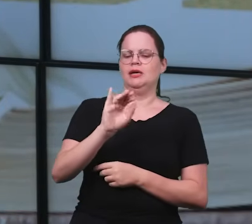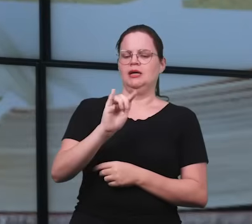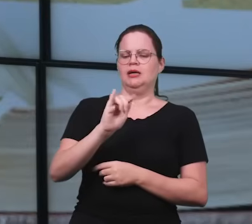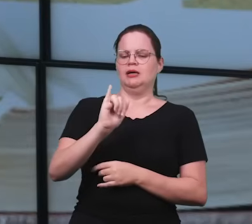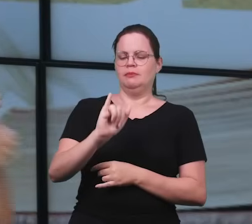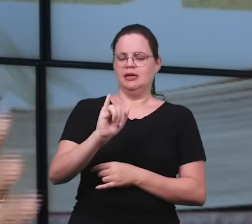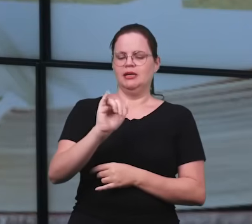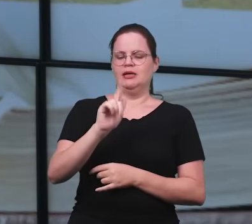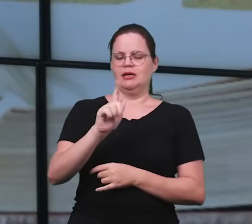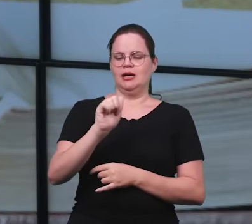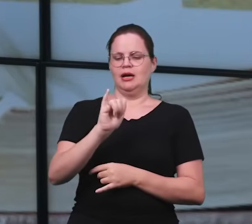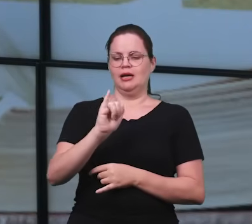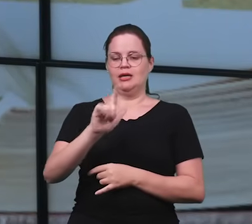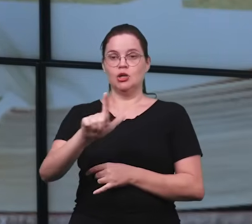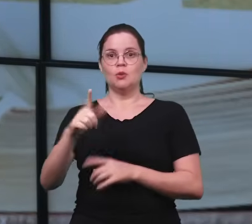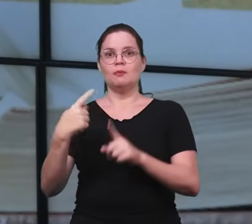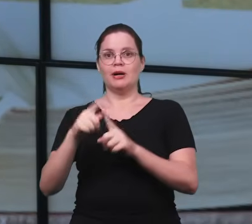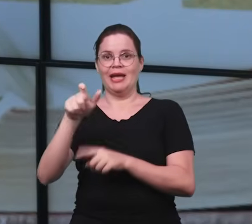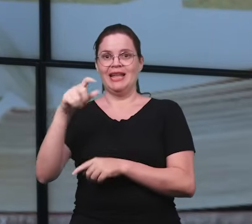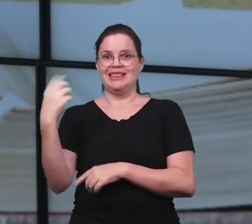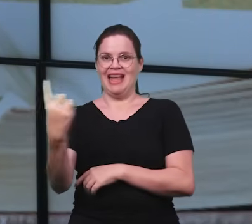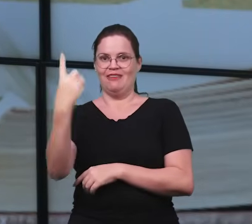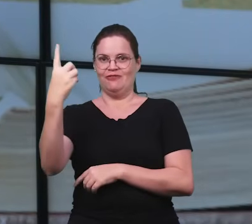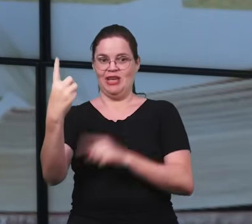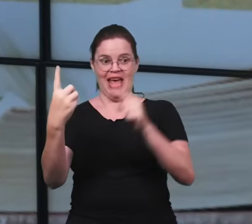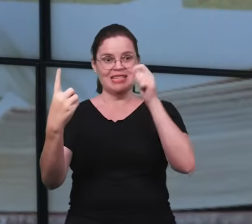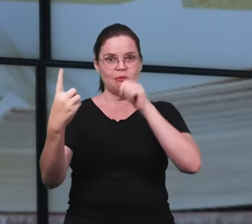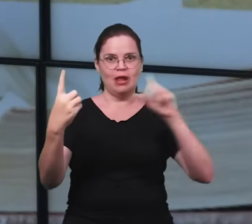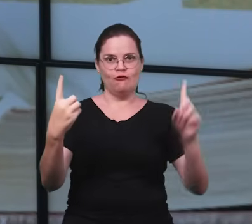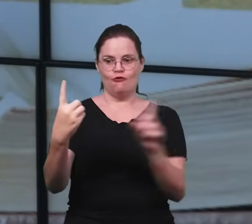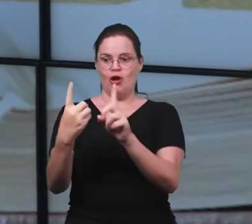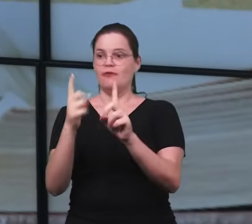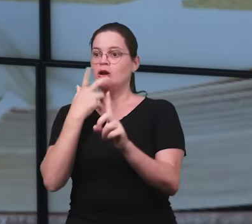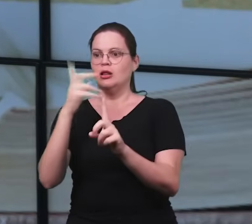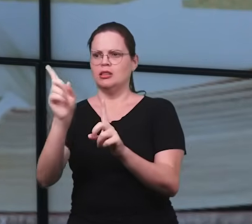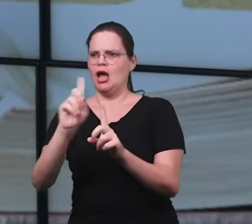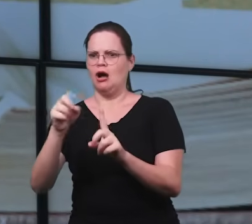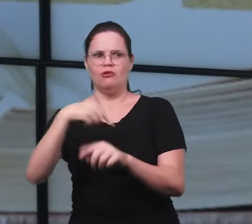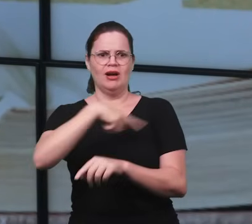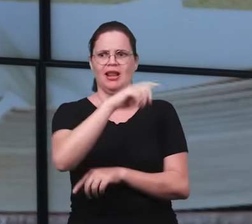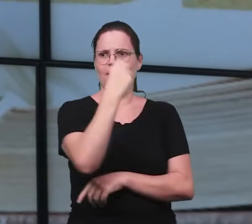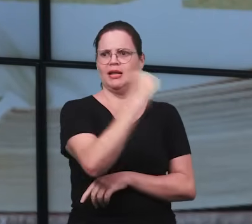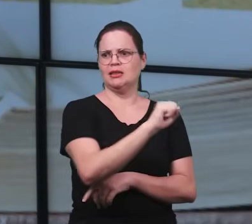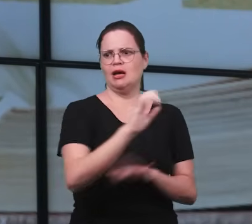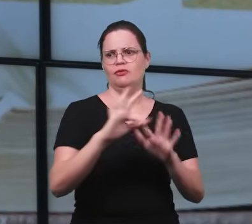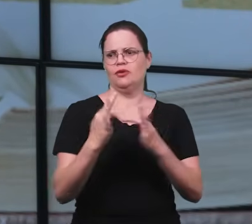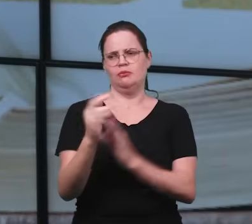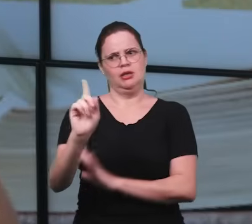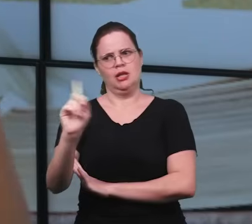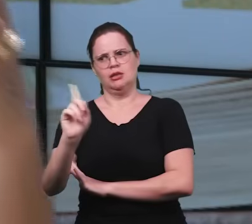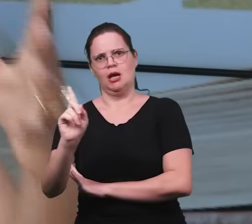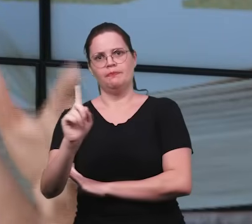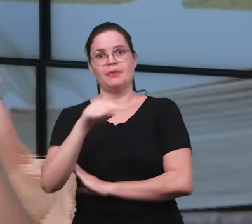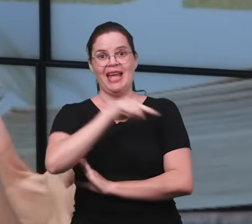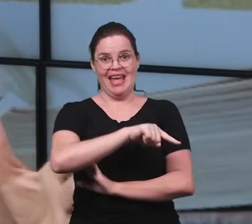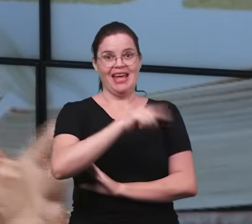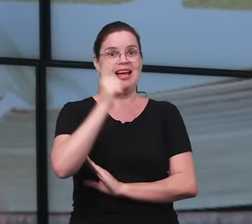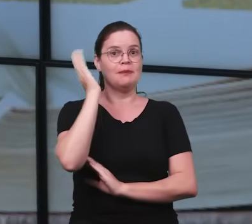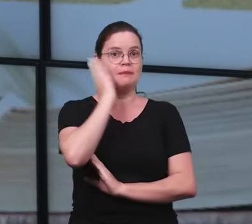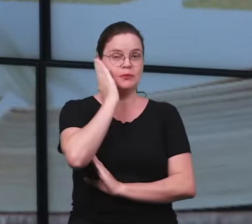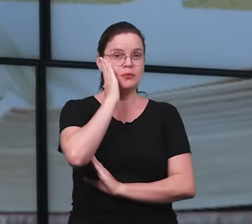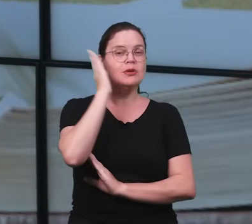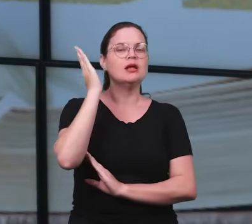iria para matar toda a sua família. Ela temeu ao Senhor, ela sabia que